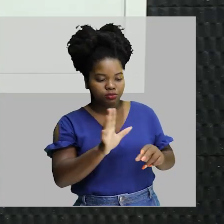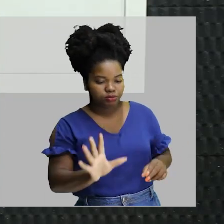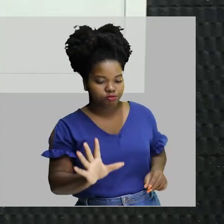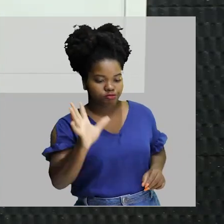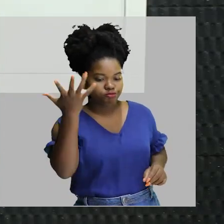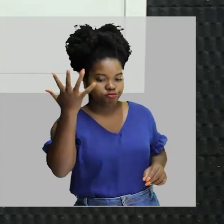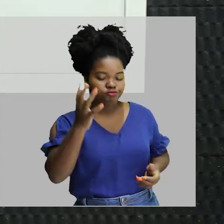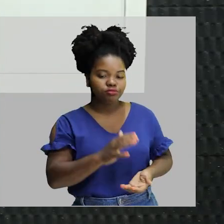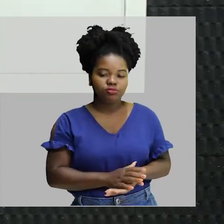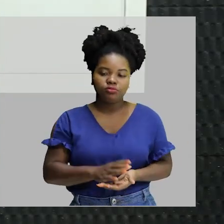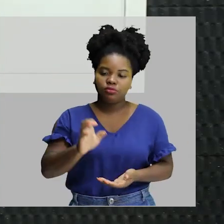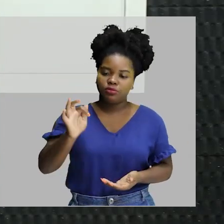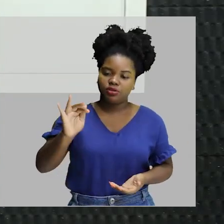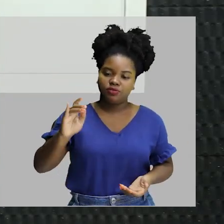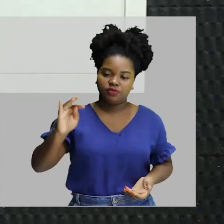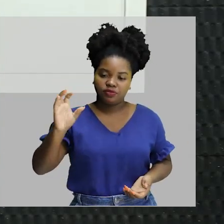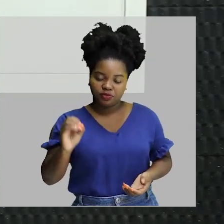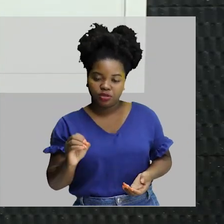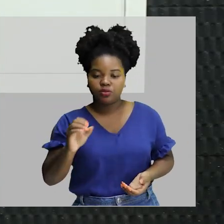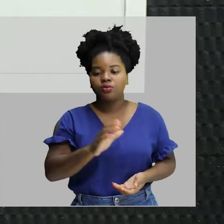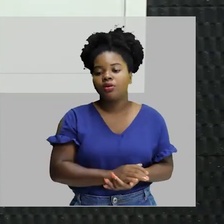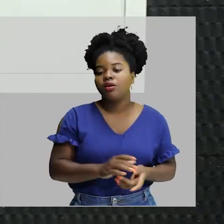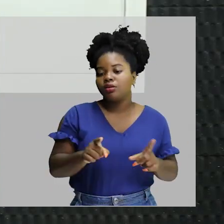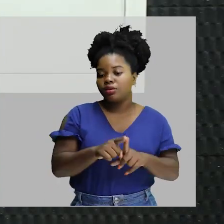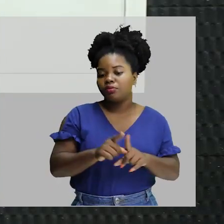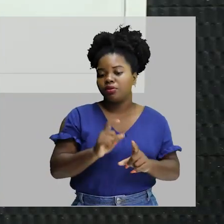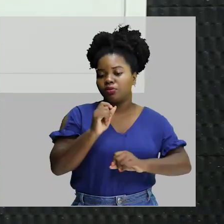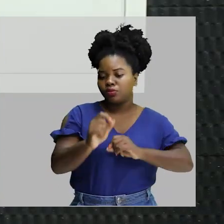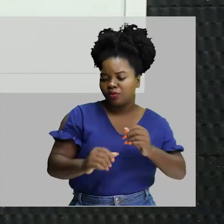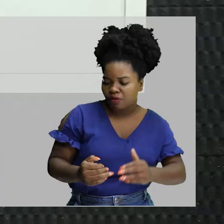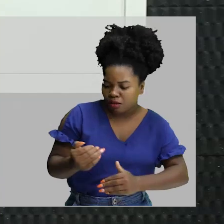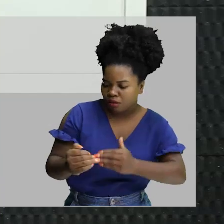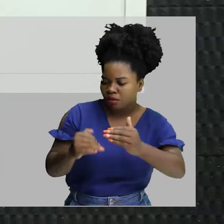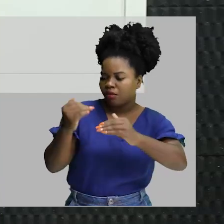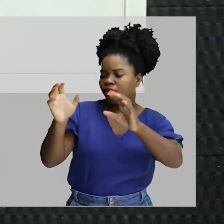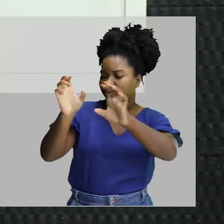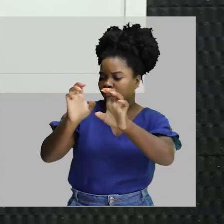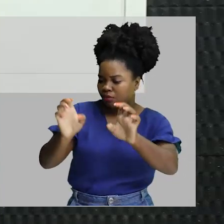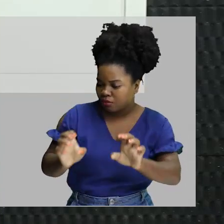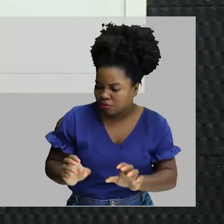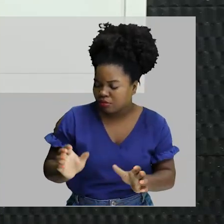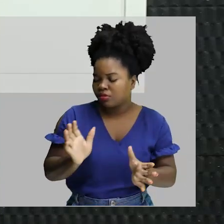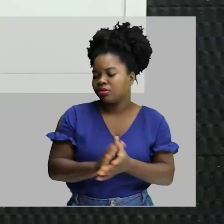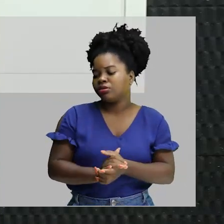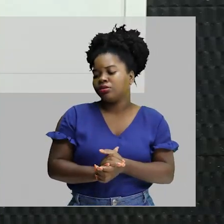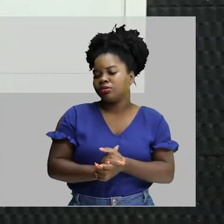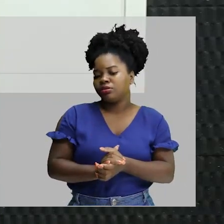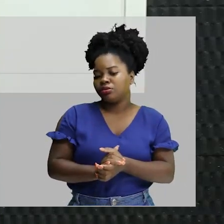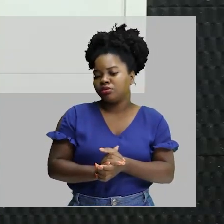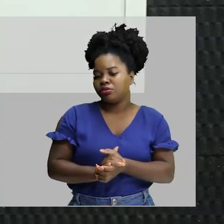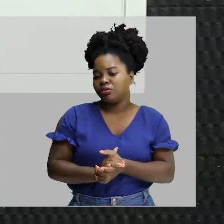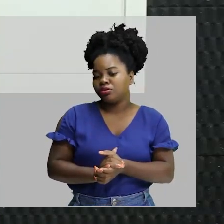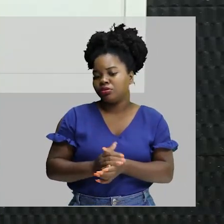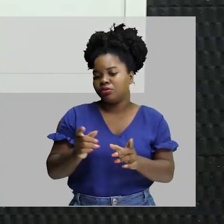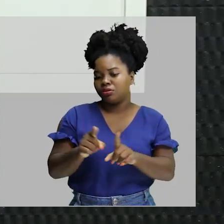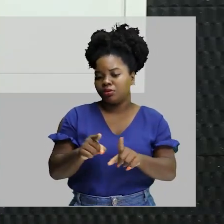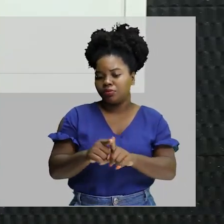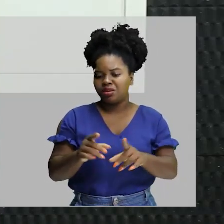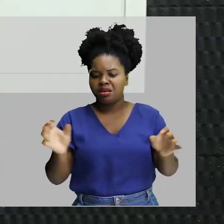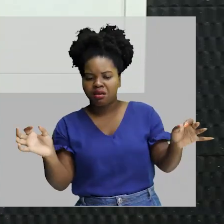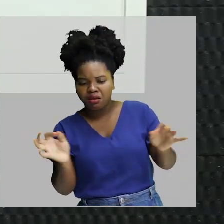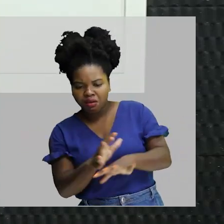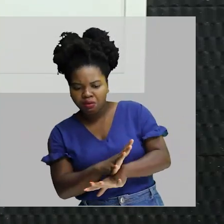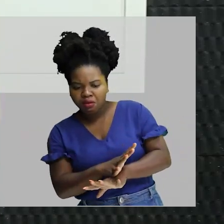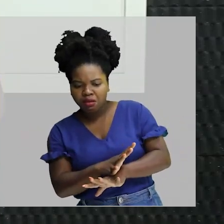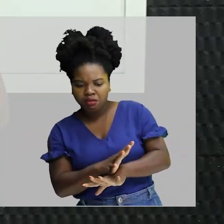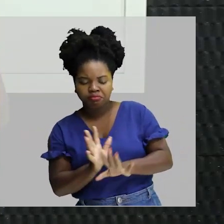efeito como aquilo que vai realmente construir de forma absoluta, de forma exata,